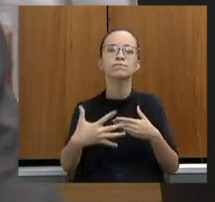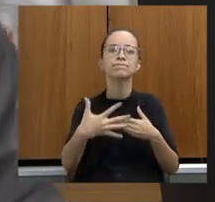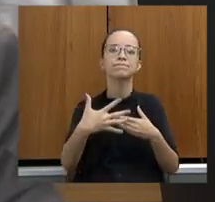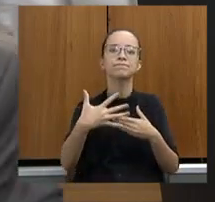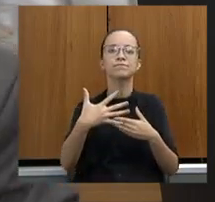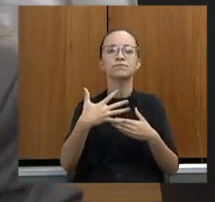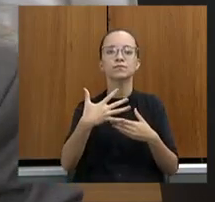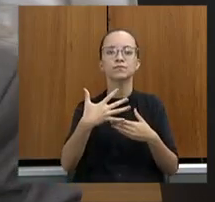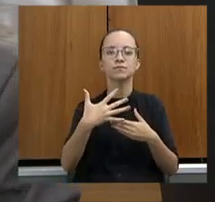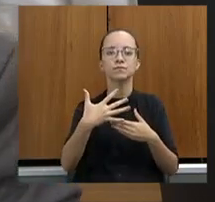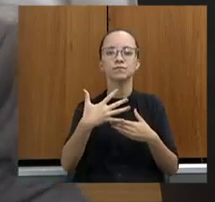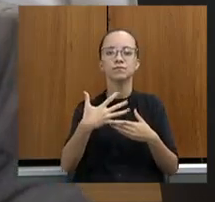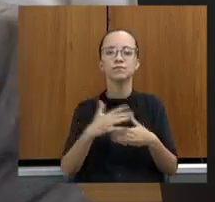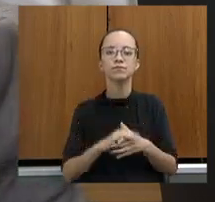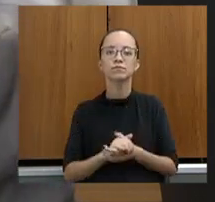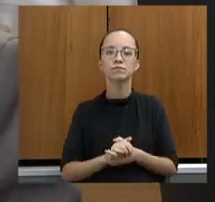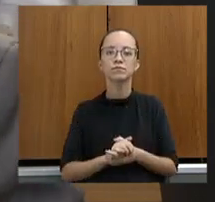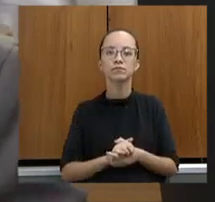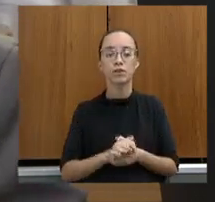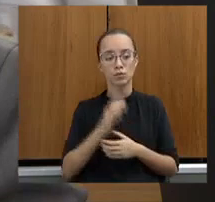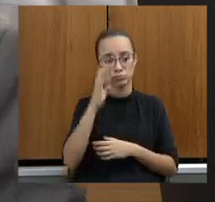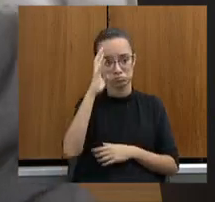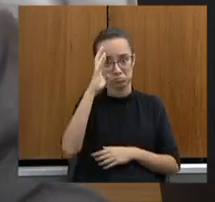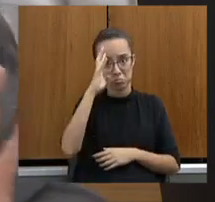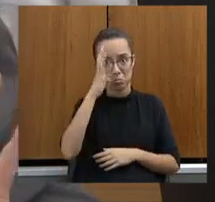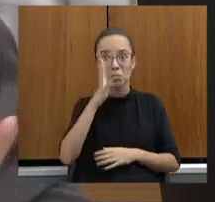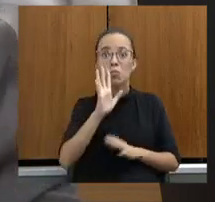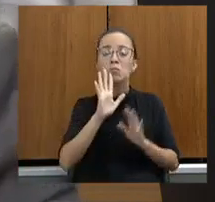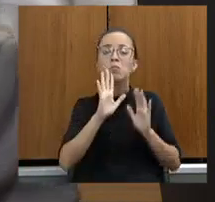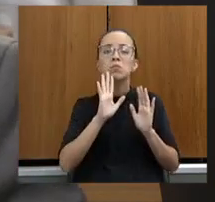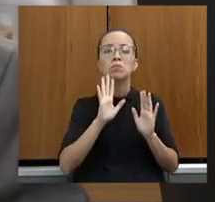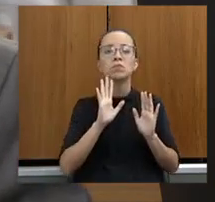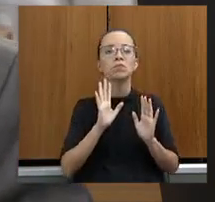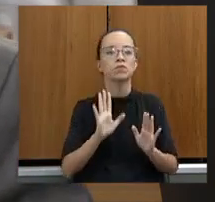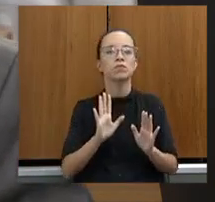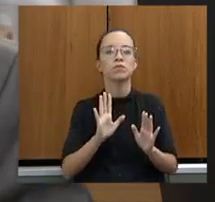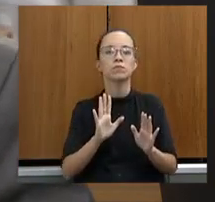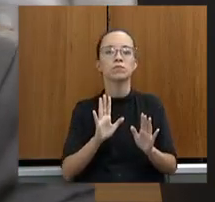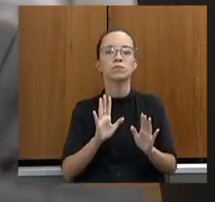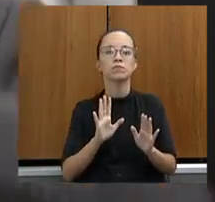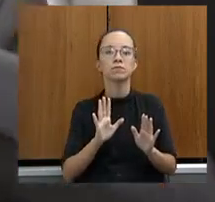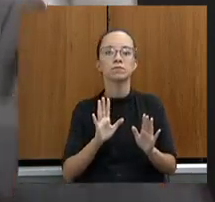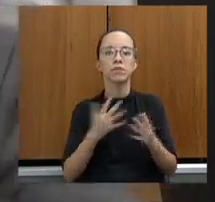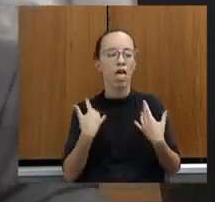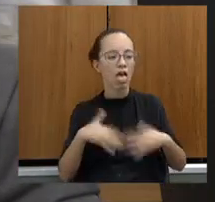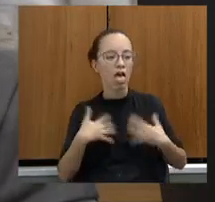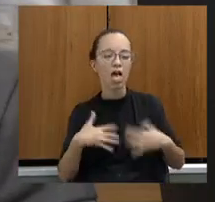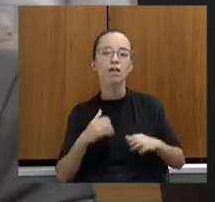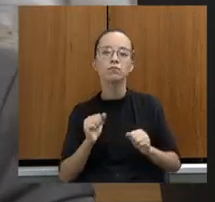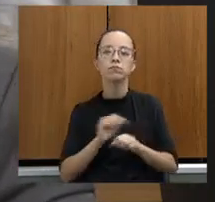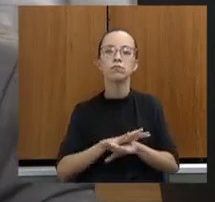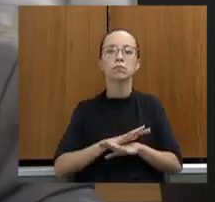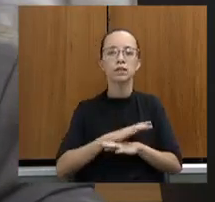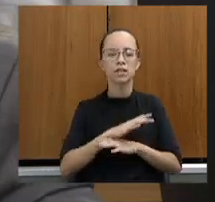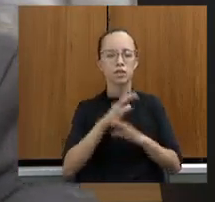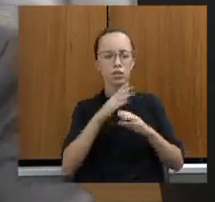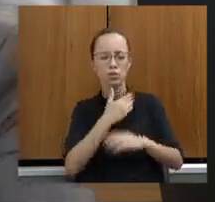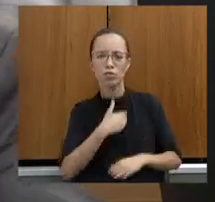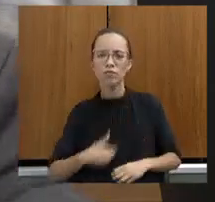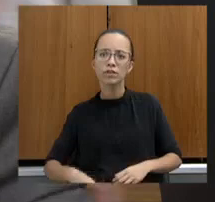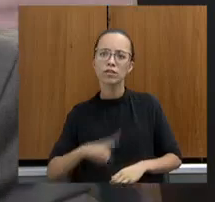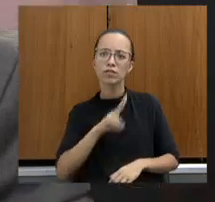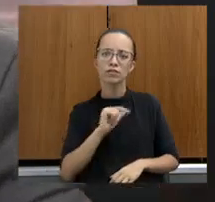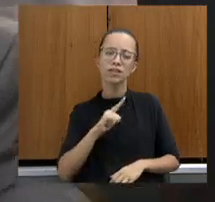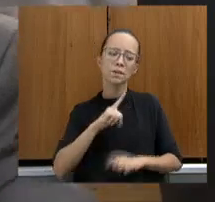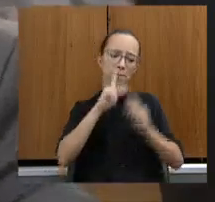3.170 agora resolvido não vai acontecer mais desespero e o governo tem paz para trabalhar e